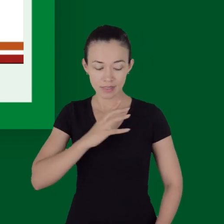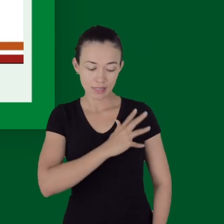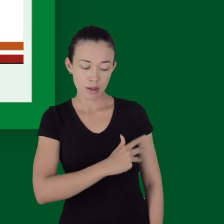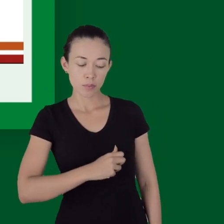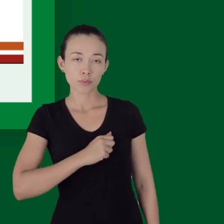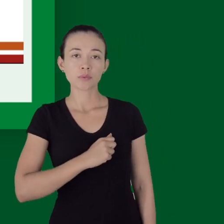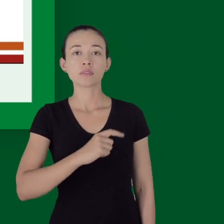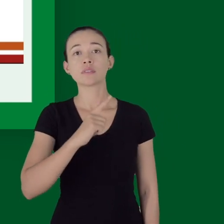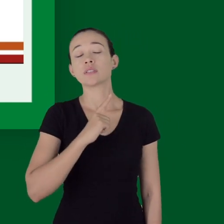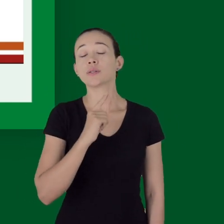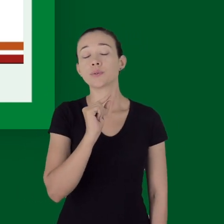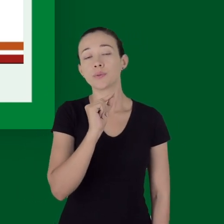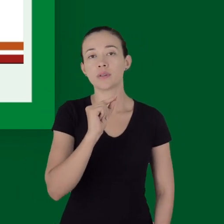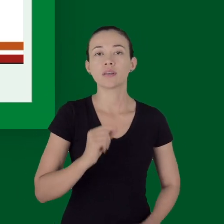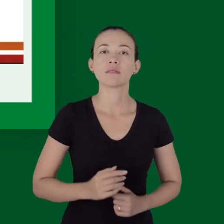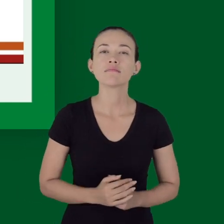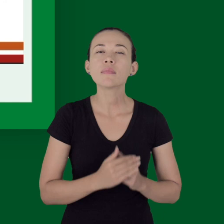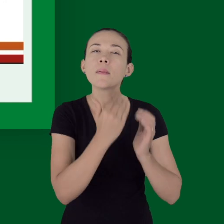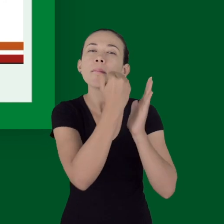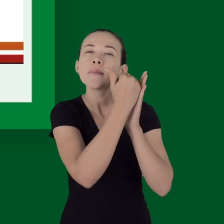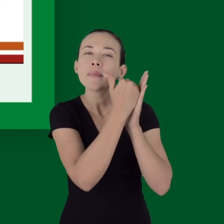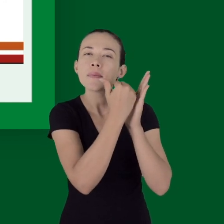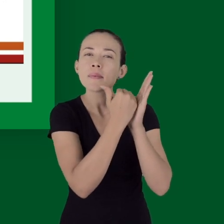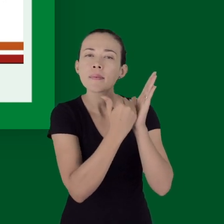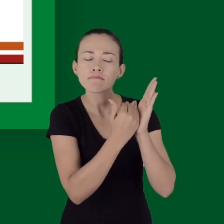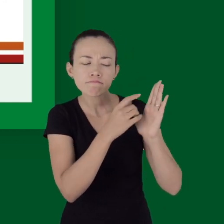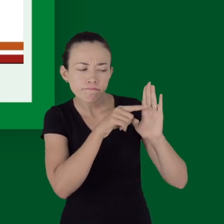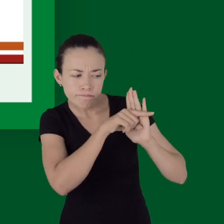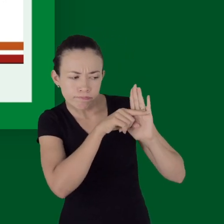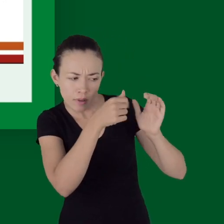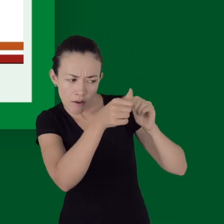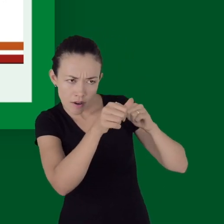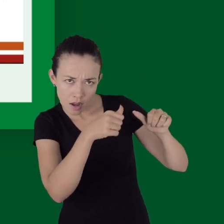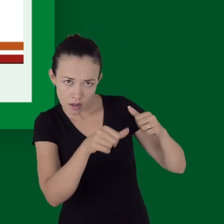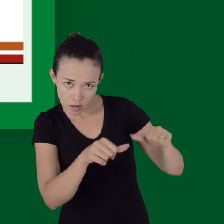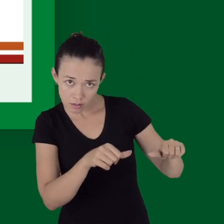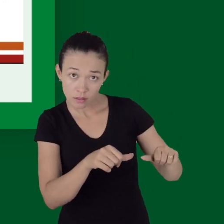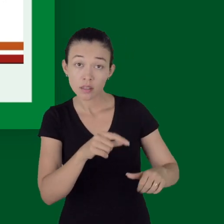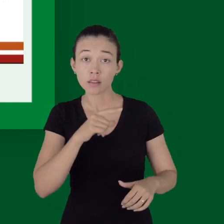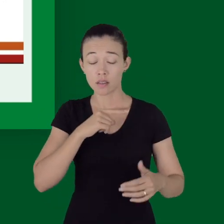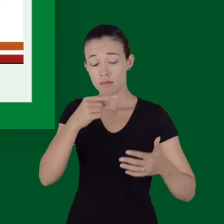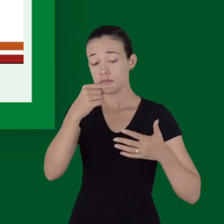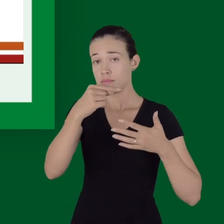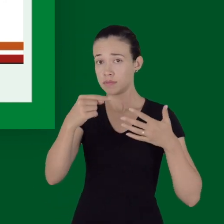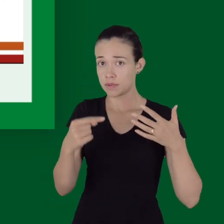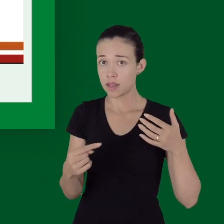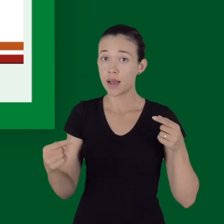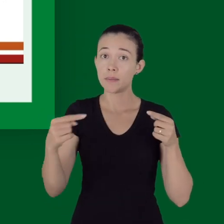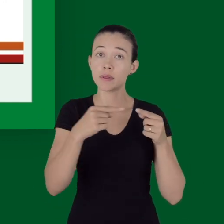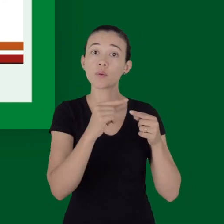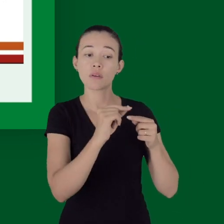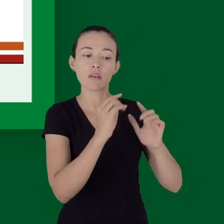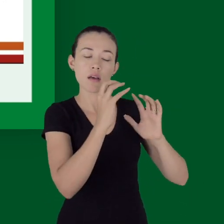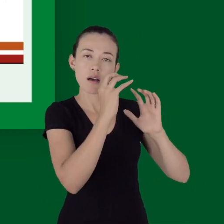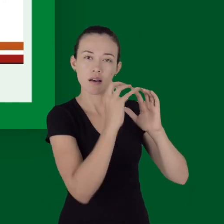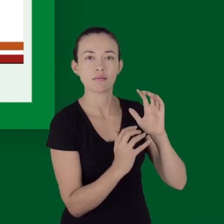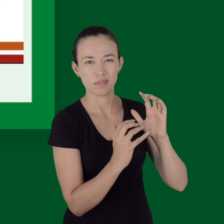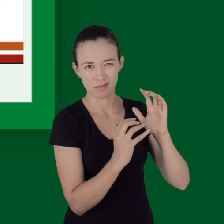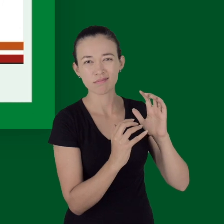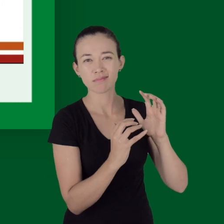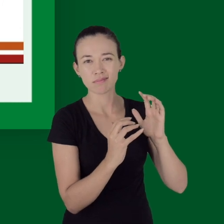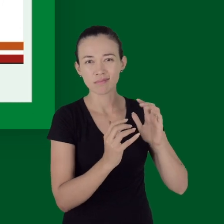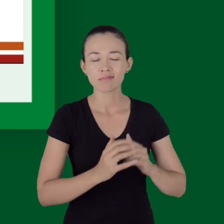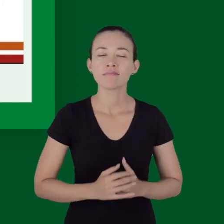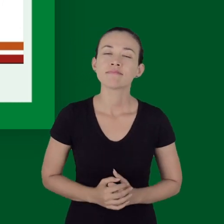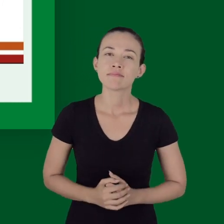tem protocolos de regulação médica, e tem o protocolo do AVC. Para incluirmos nesse fluxograma